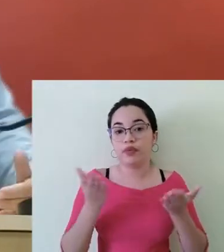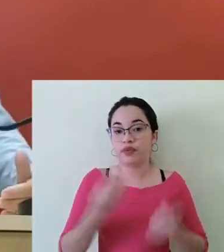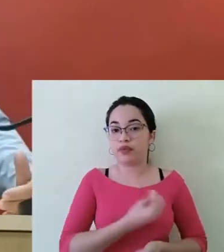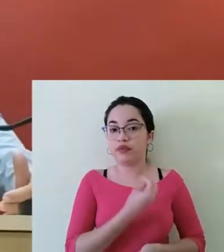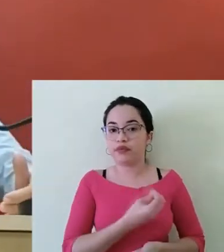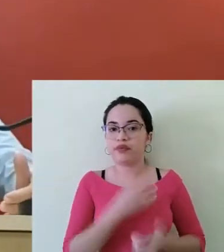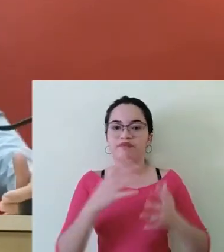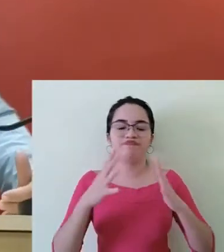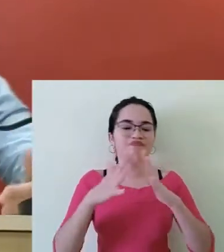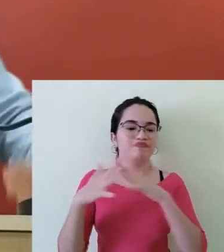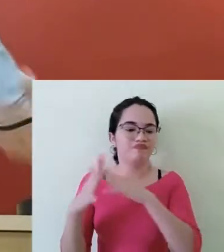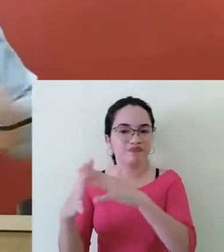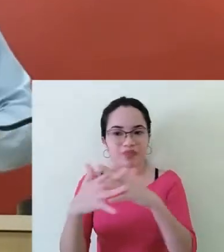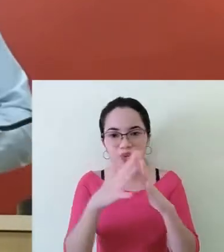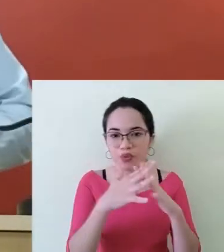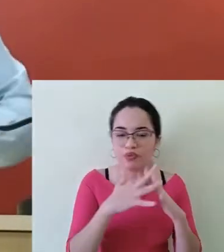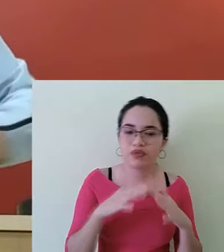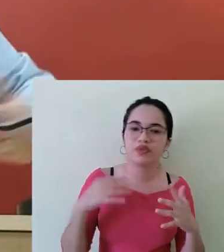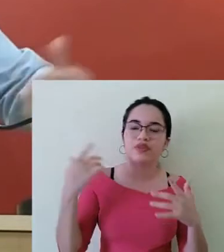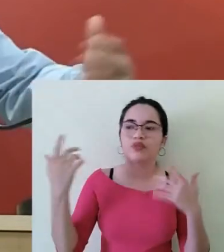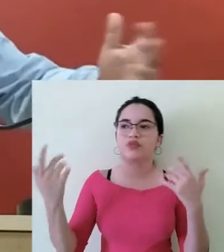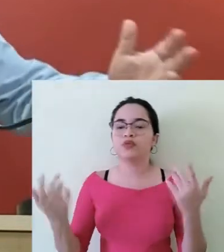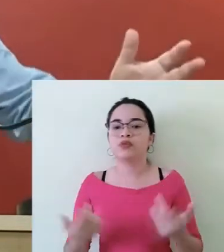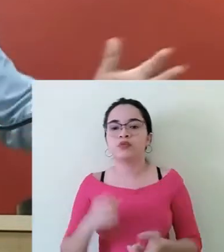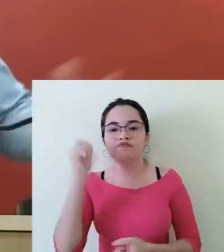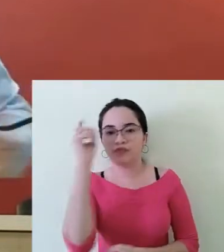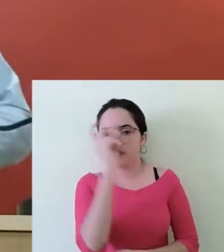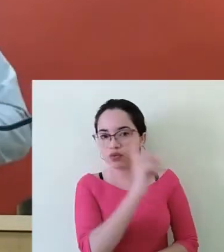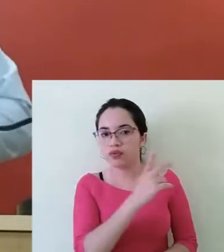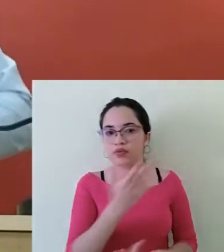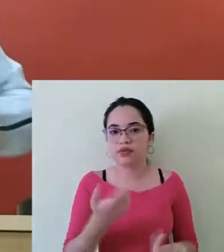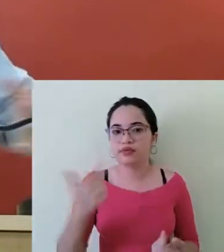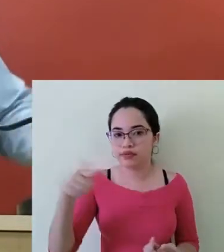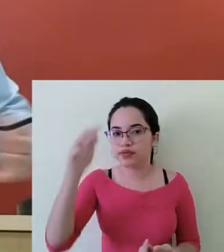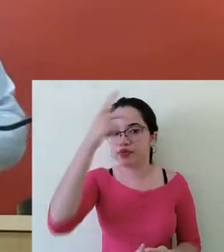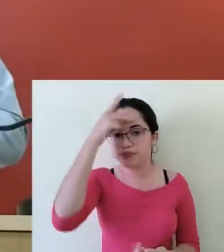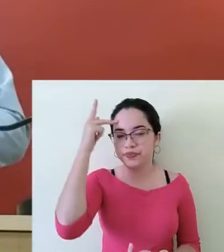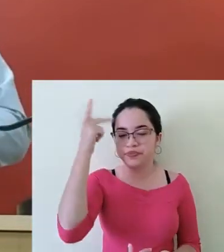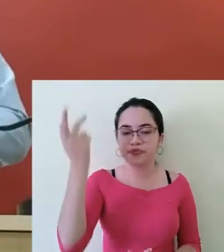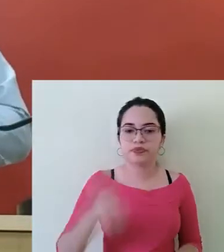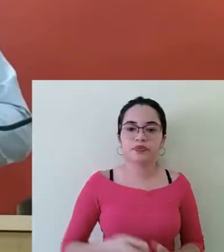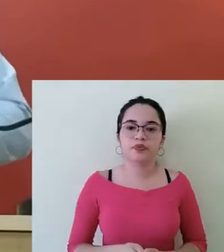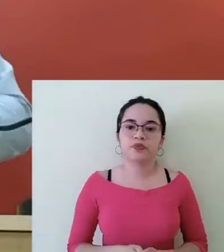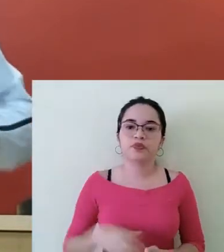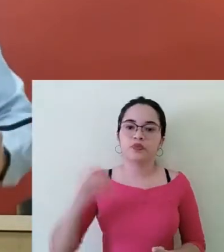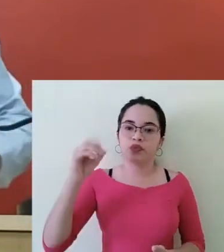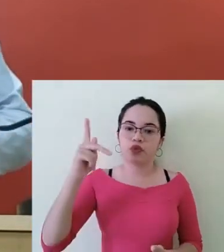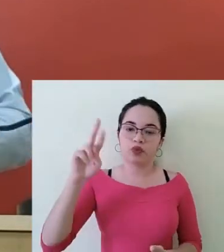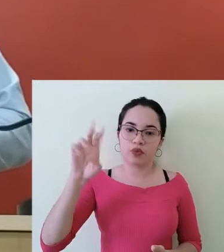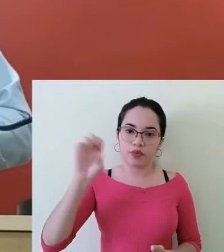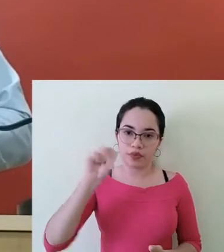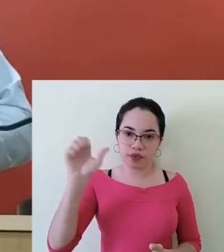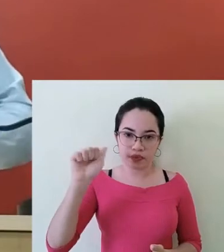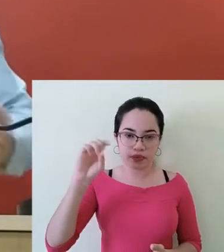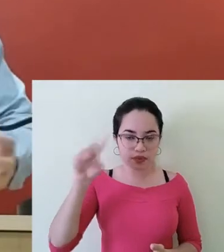agora a viver conflitos com os seus semelhantes,